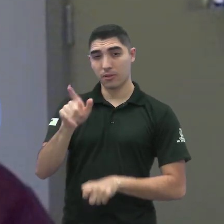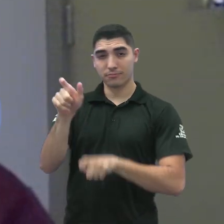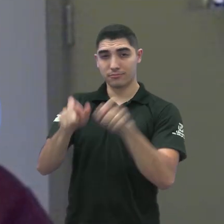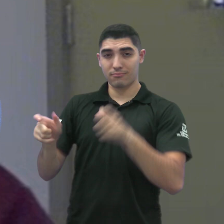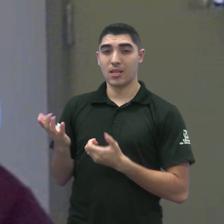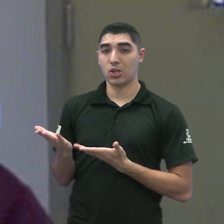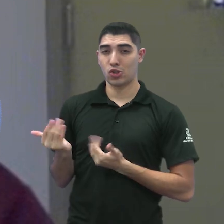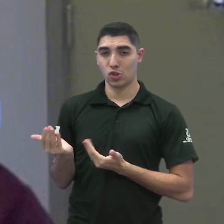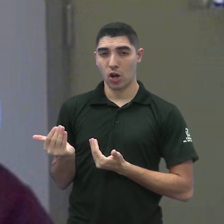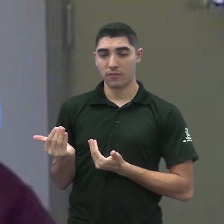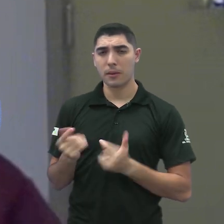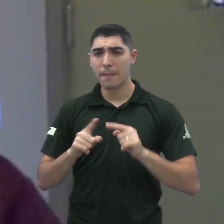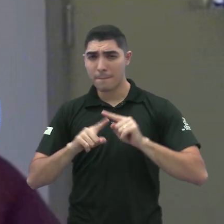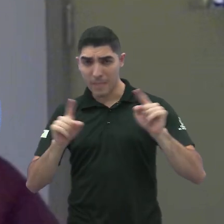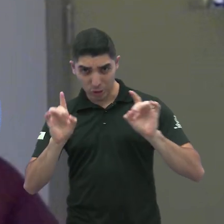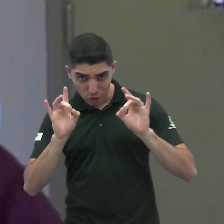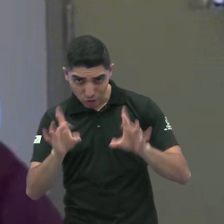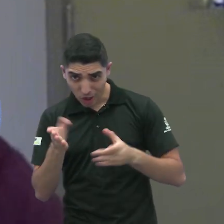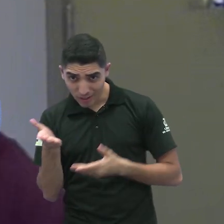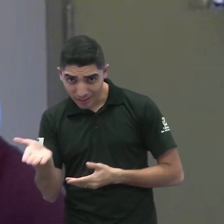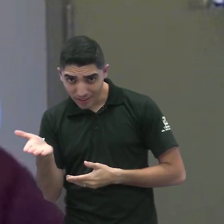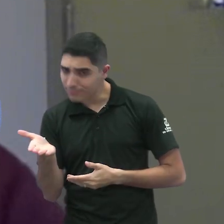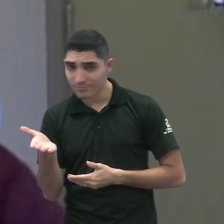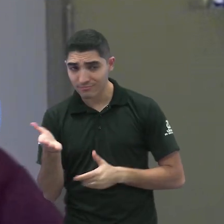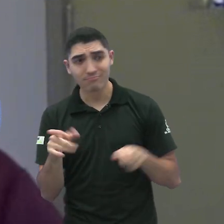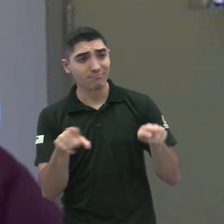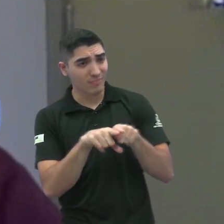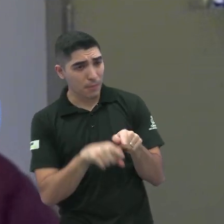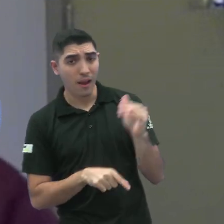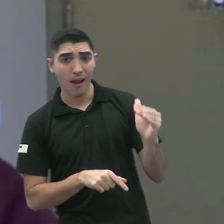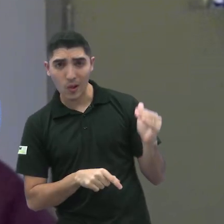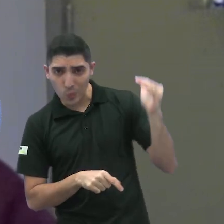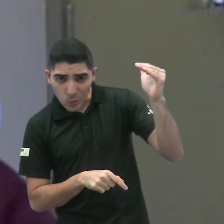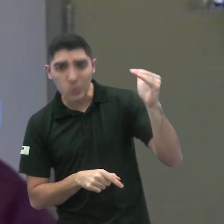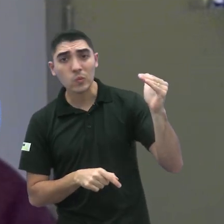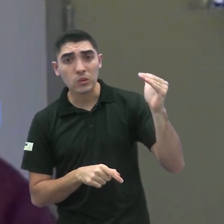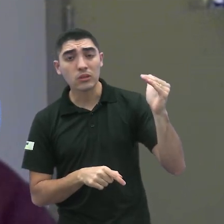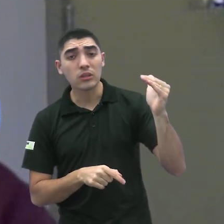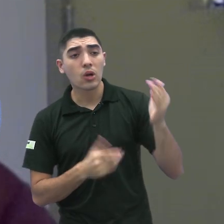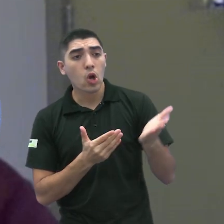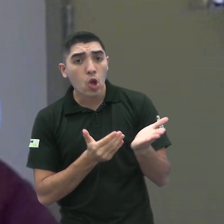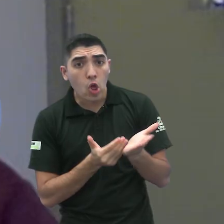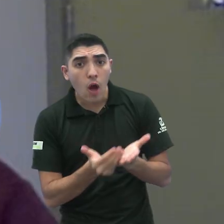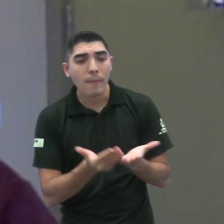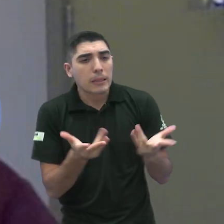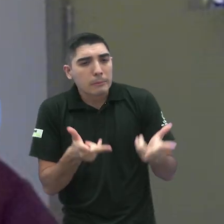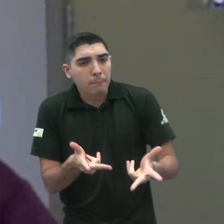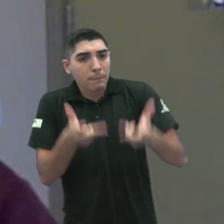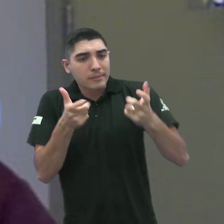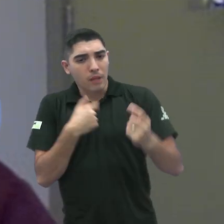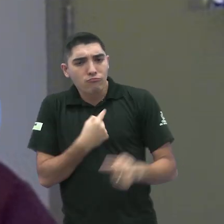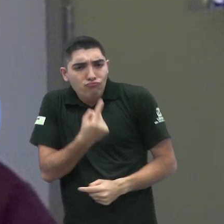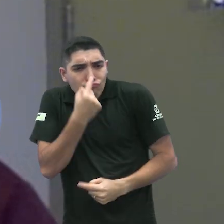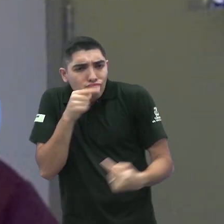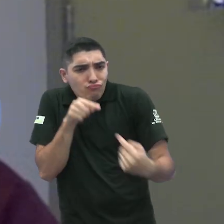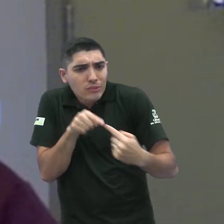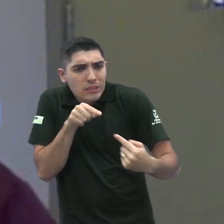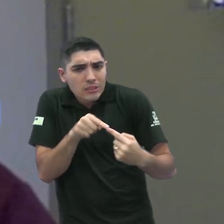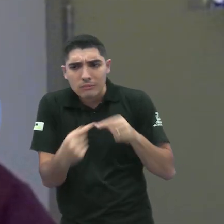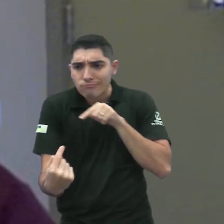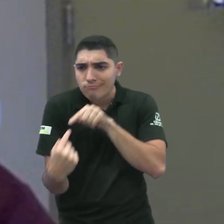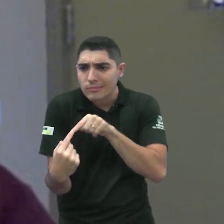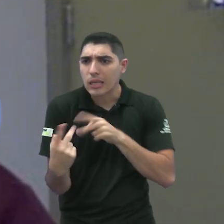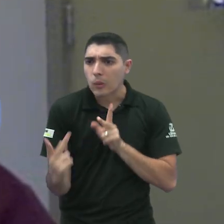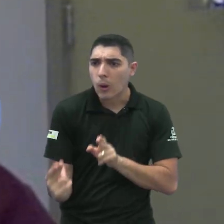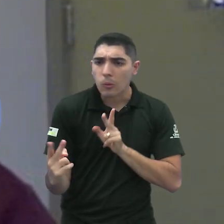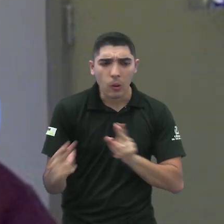jovens, mas nem tão somente os jovens, mas os adultos também, estão tendo mais essa identificação. E quando